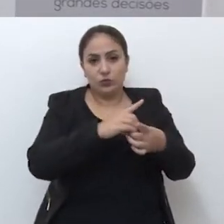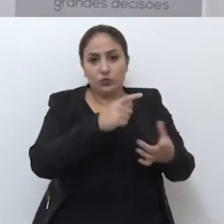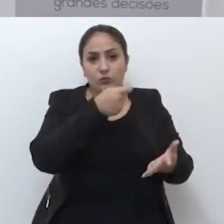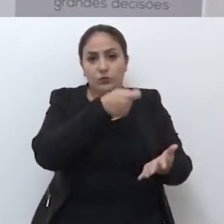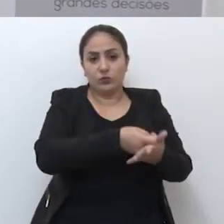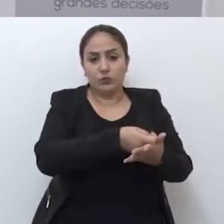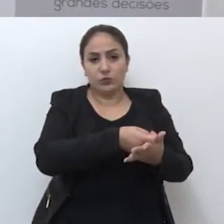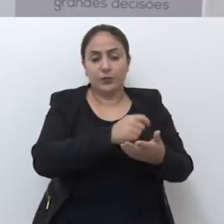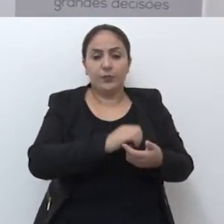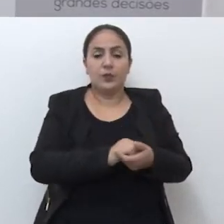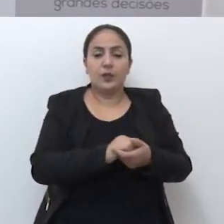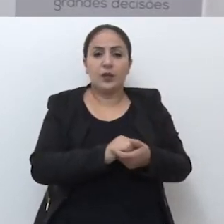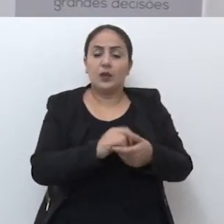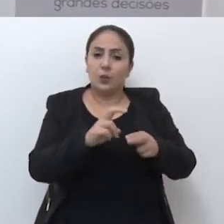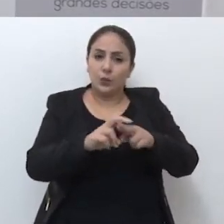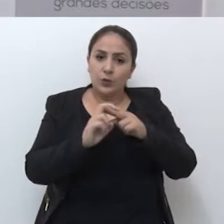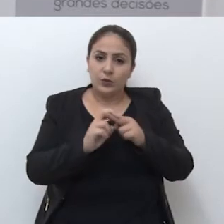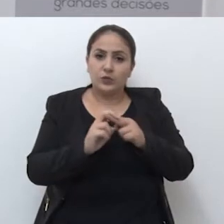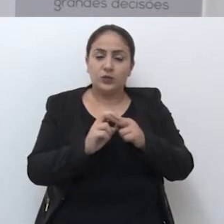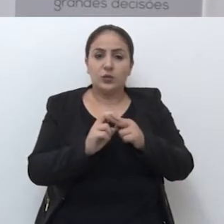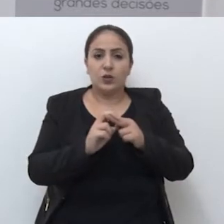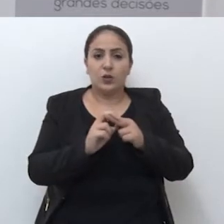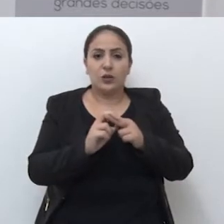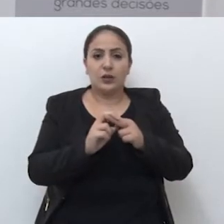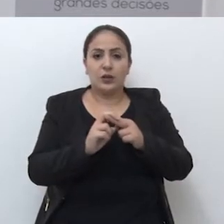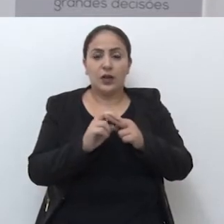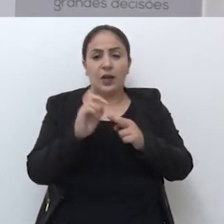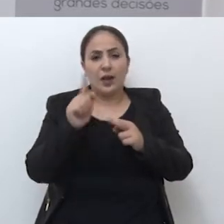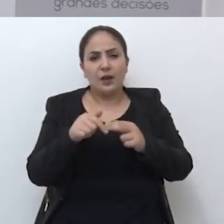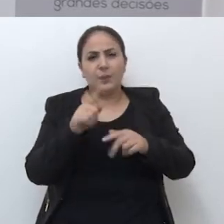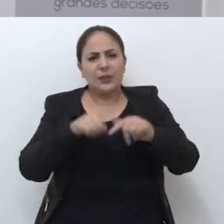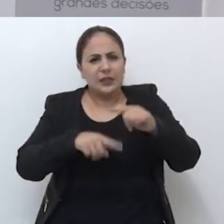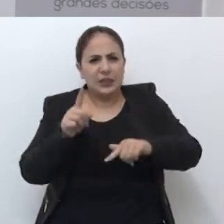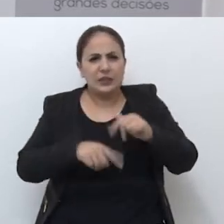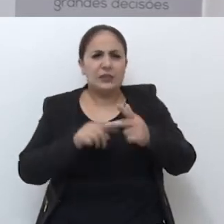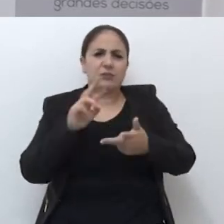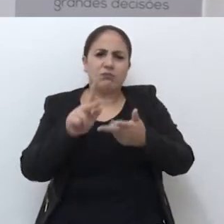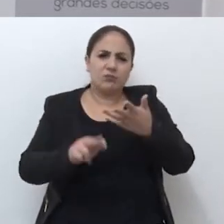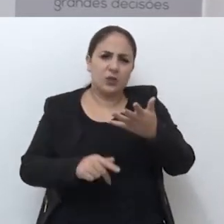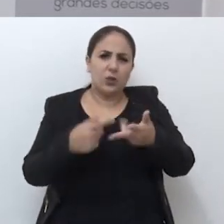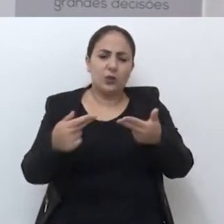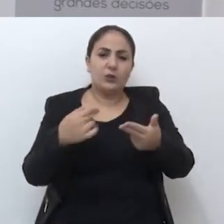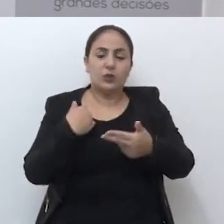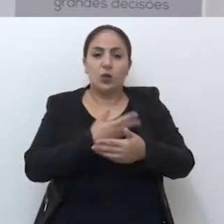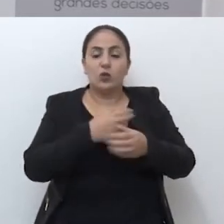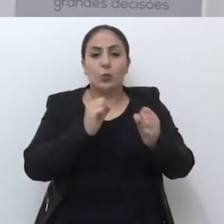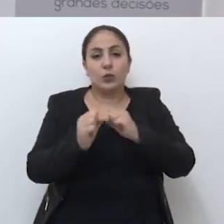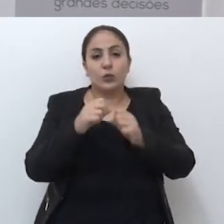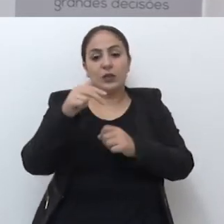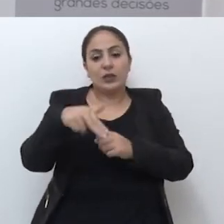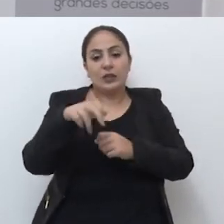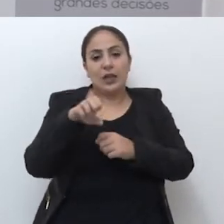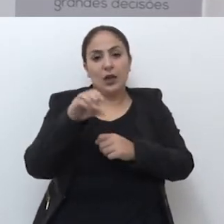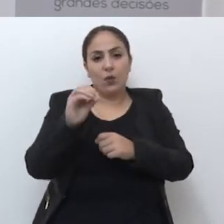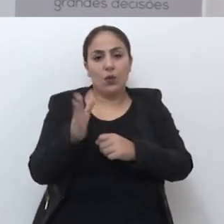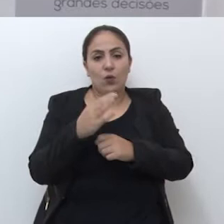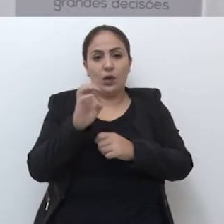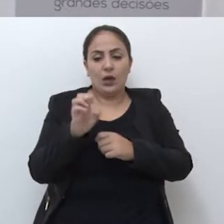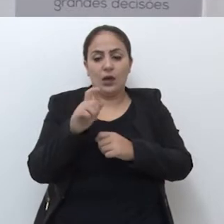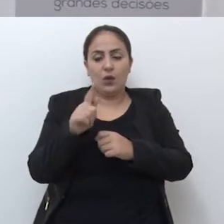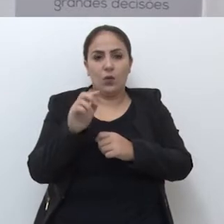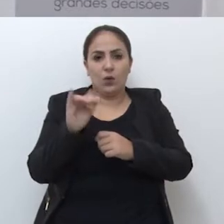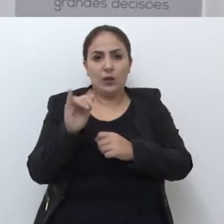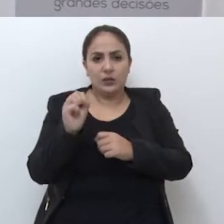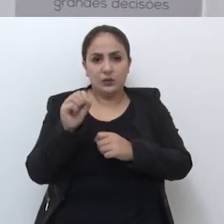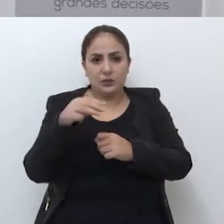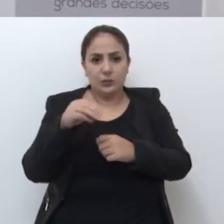ditadura. E também o conservadorismo se opõe ao liberalismo individualista, materialista, que nós popularmente podemos chamar de mero egoísmo, e que busca,